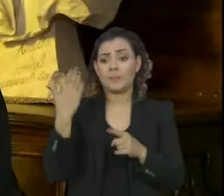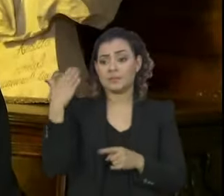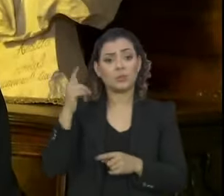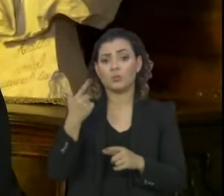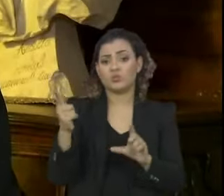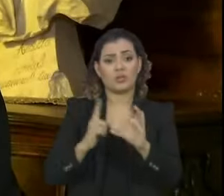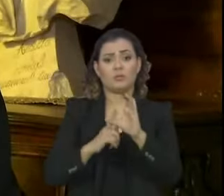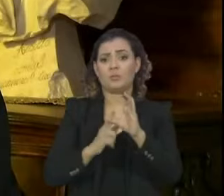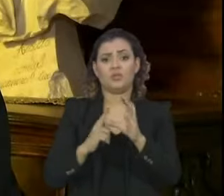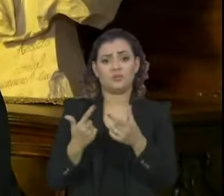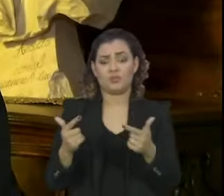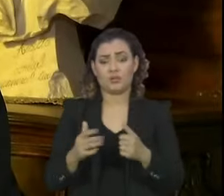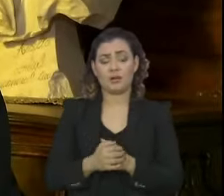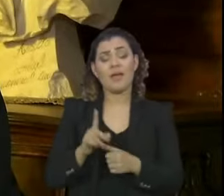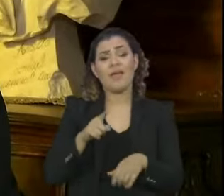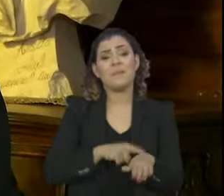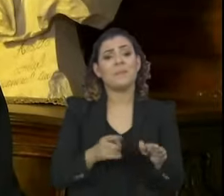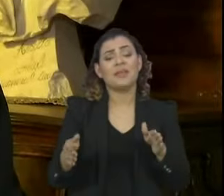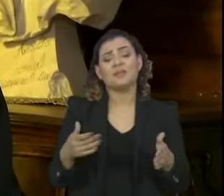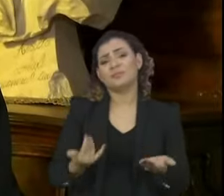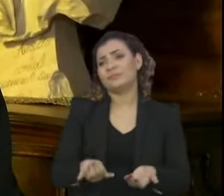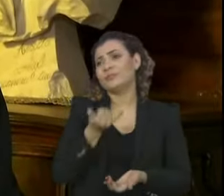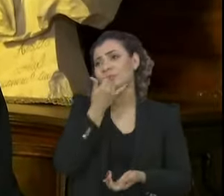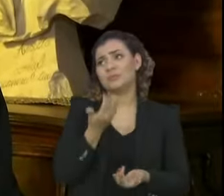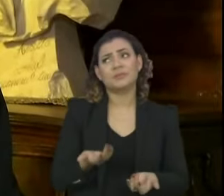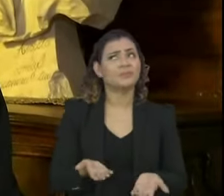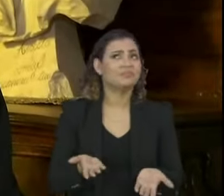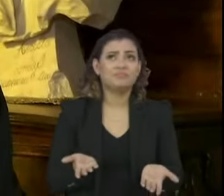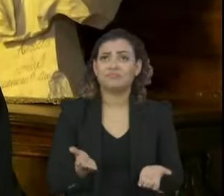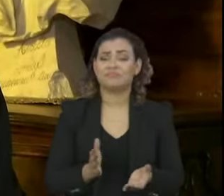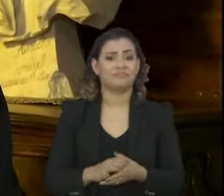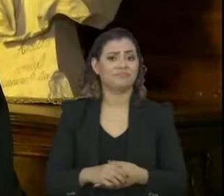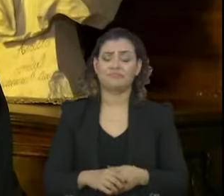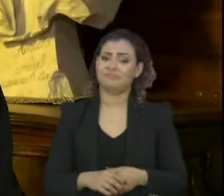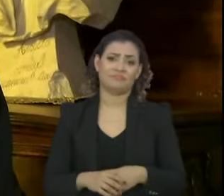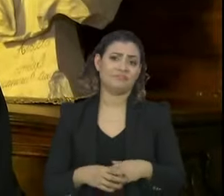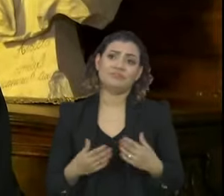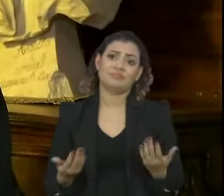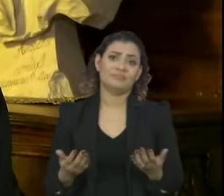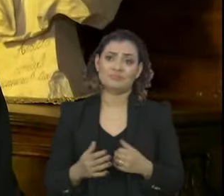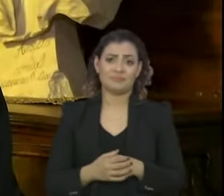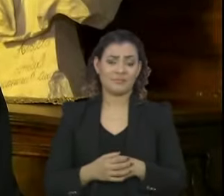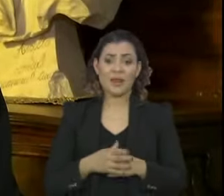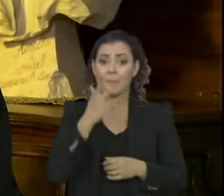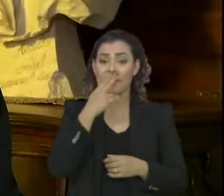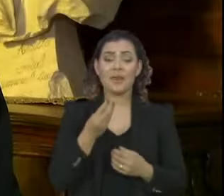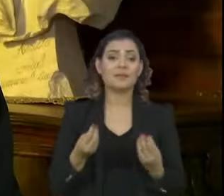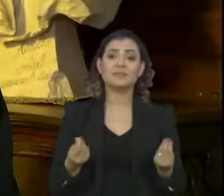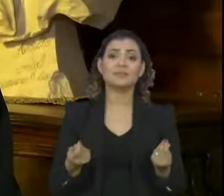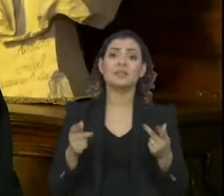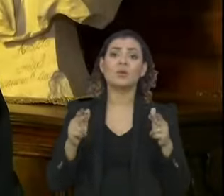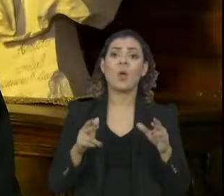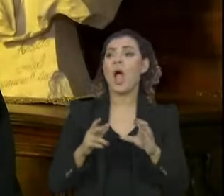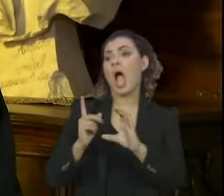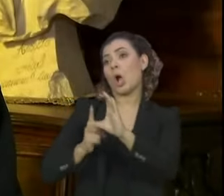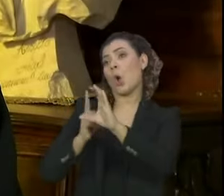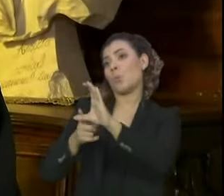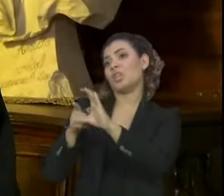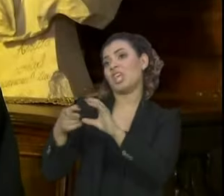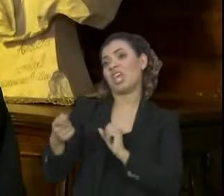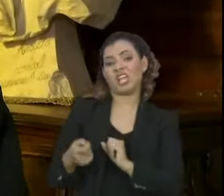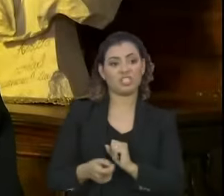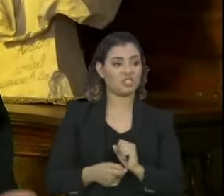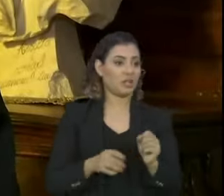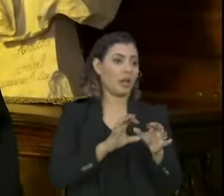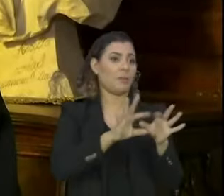então é uma coisa extemporânea atribuir a o qualificativo de comunista ou